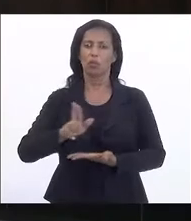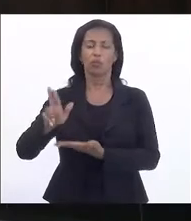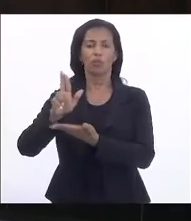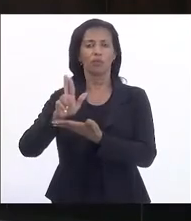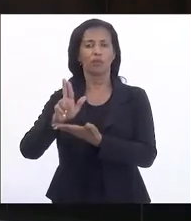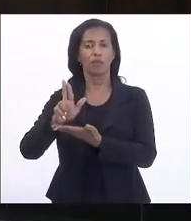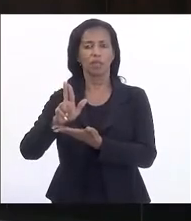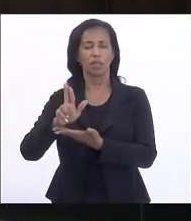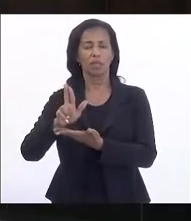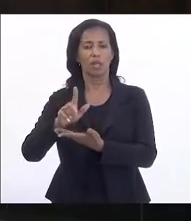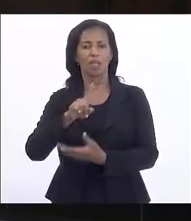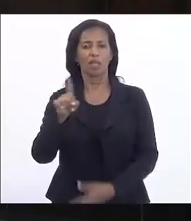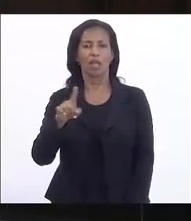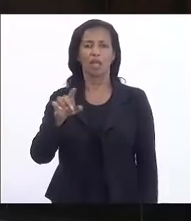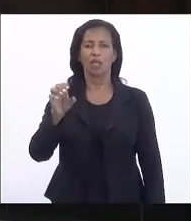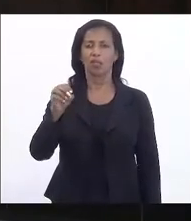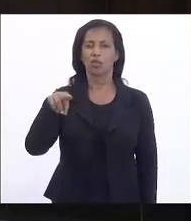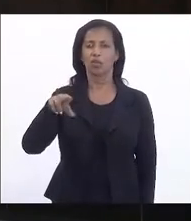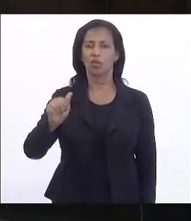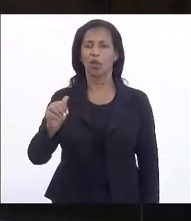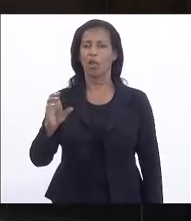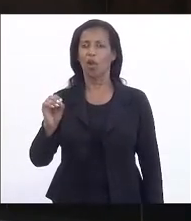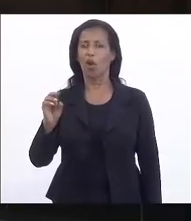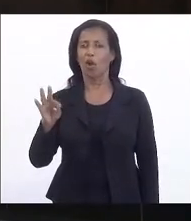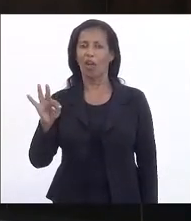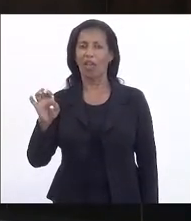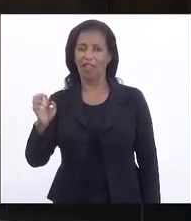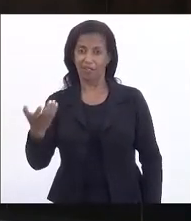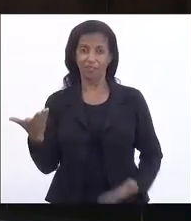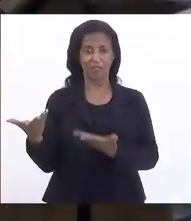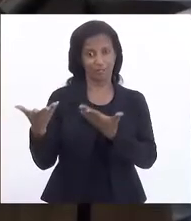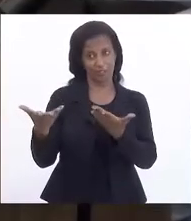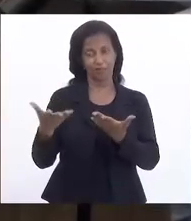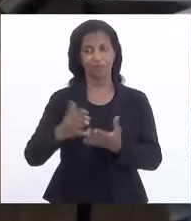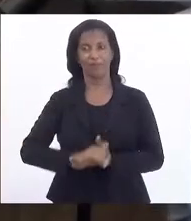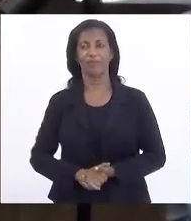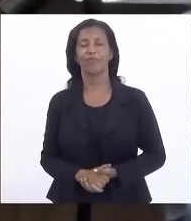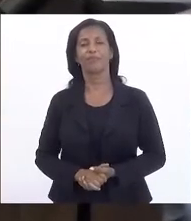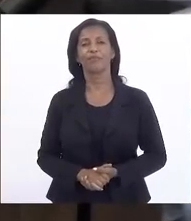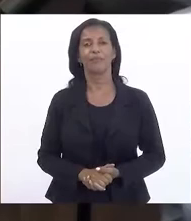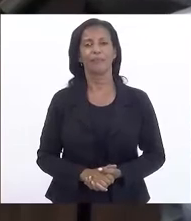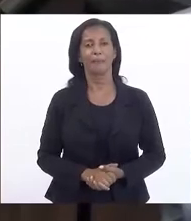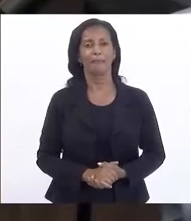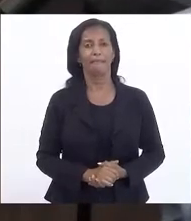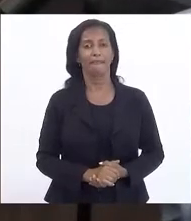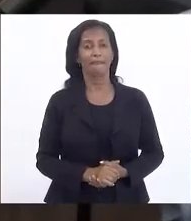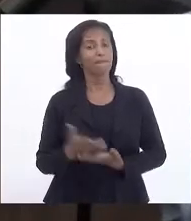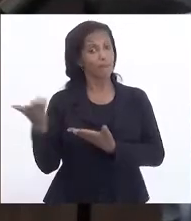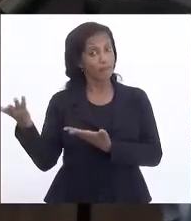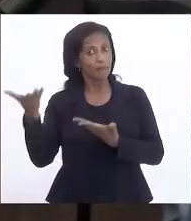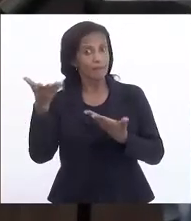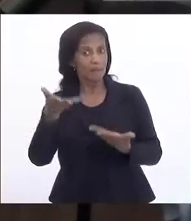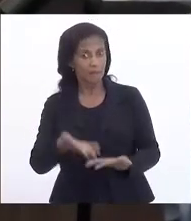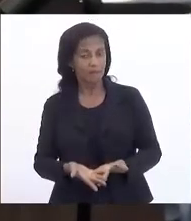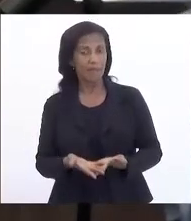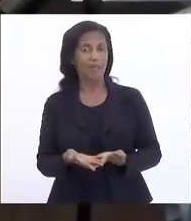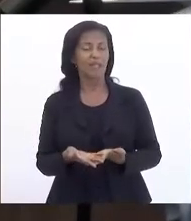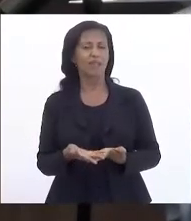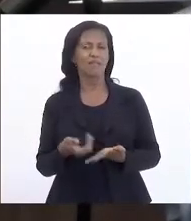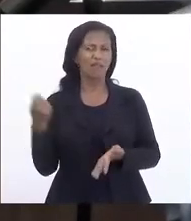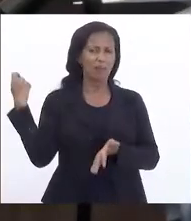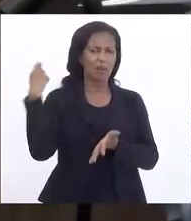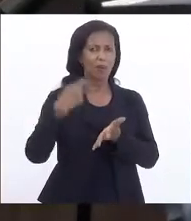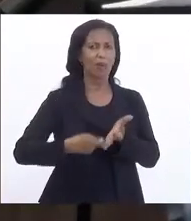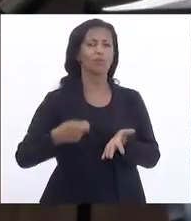da zona oeste nossa universidade estadual da zona oeste e que vem encampando uma